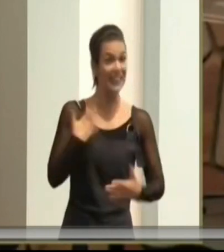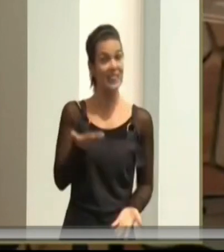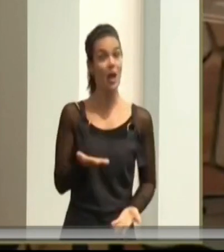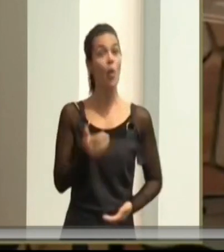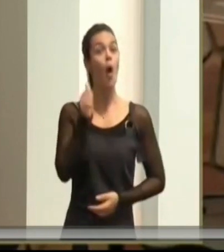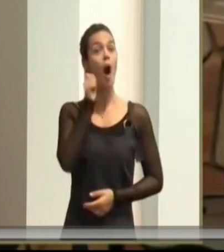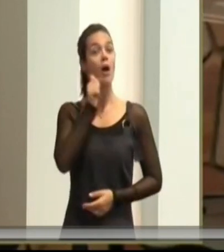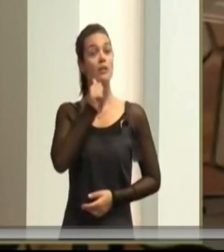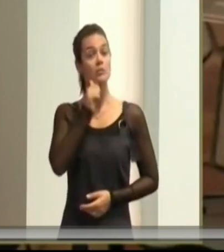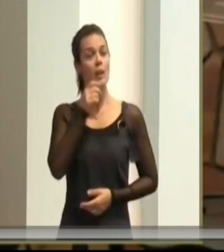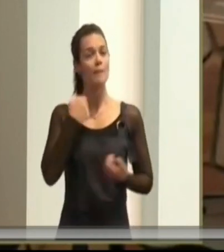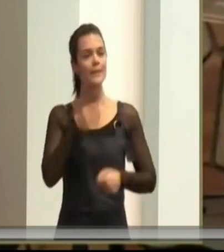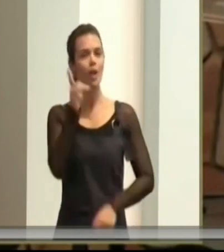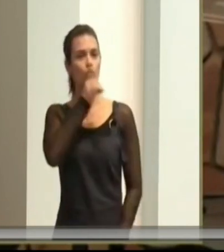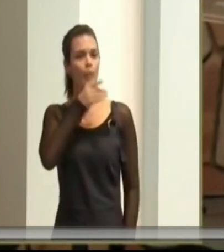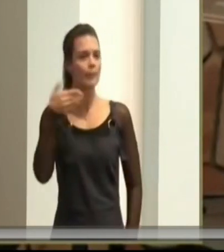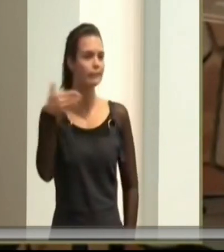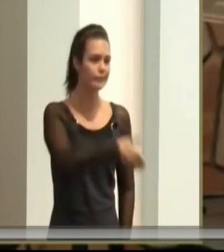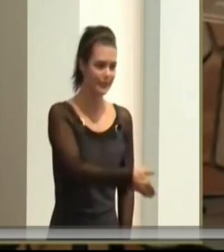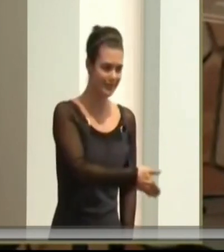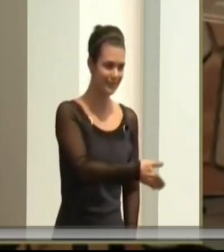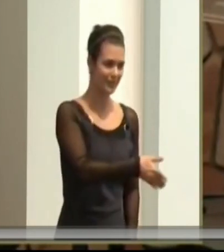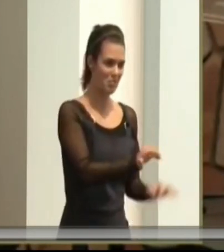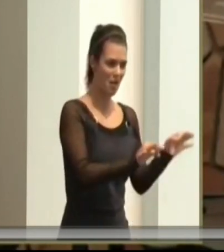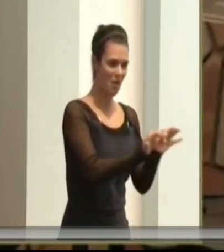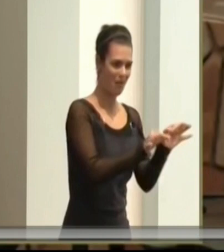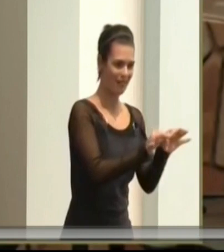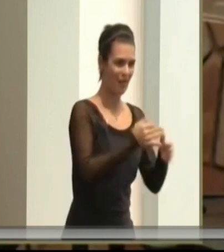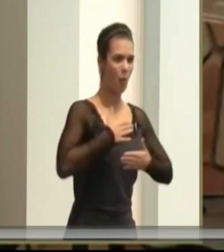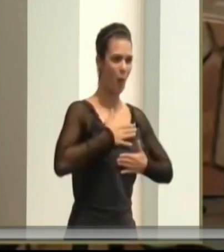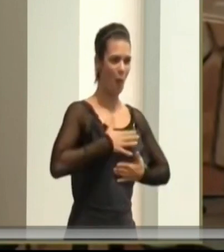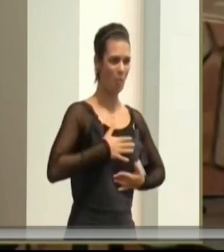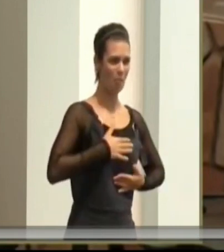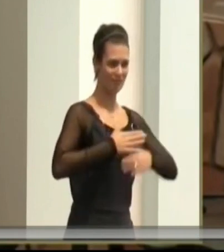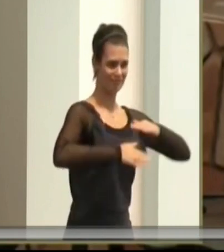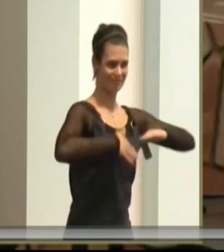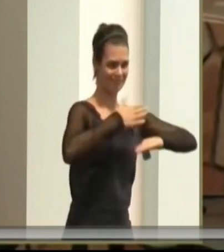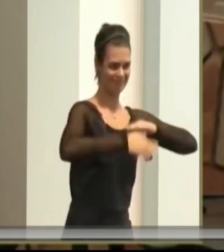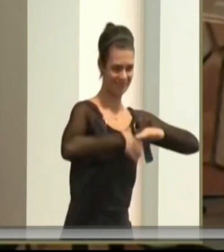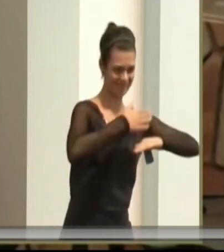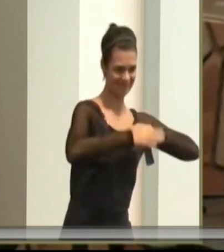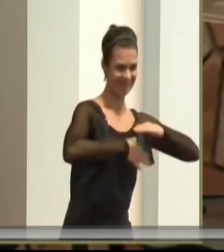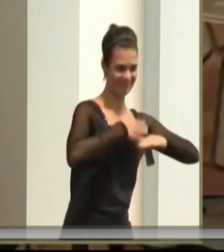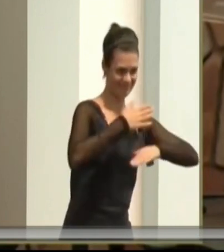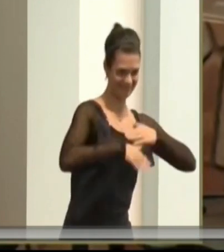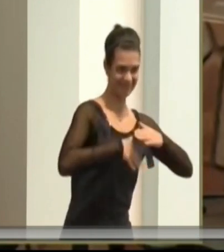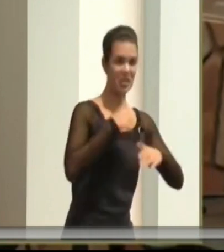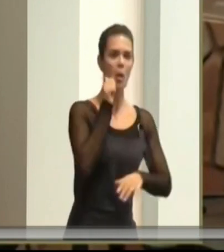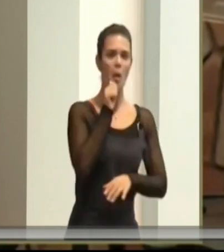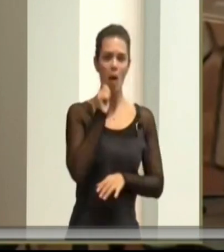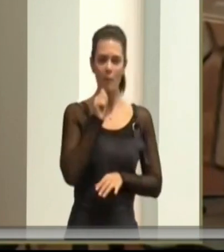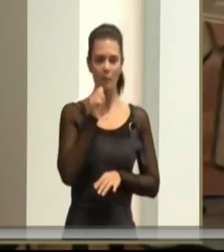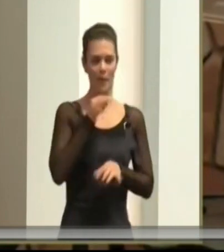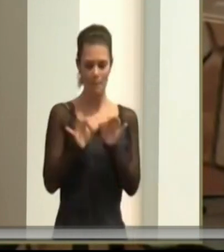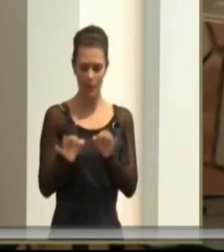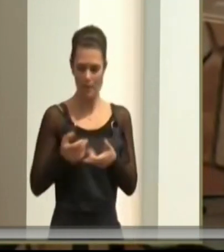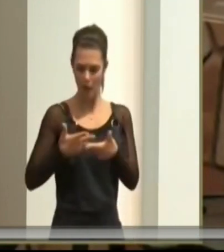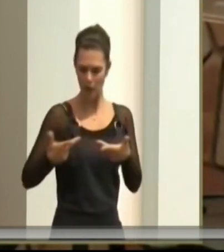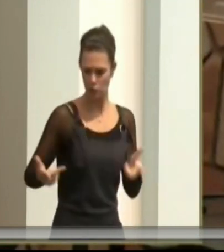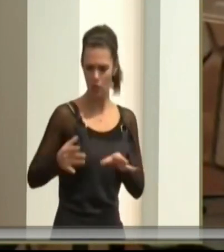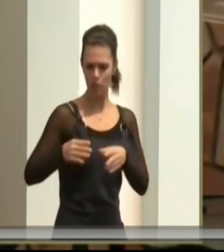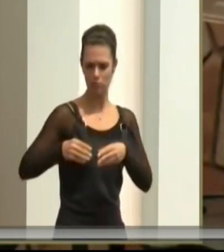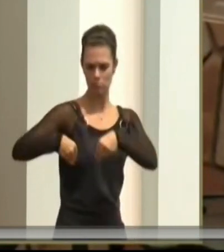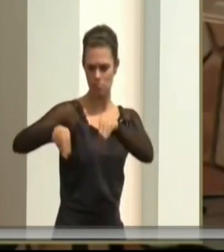e desejo pelo raiar do sol, elas se preparam com carinho e afeto para cuidar do